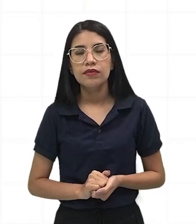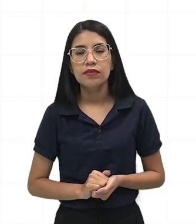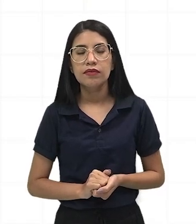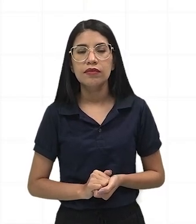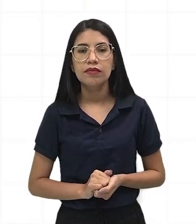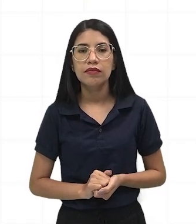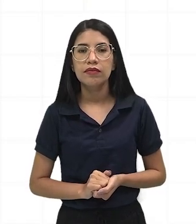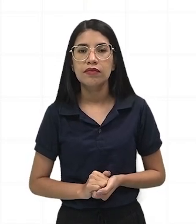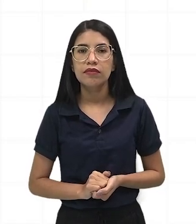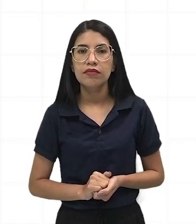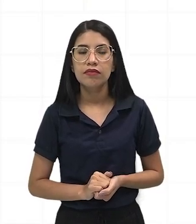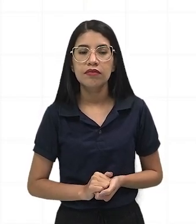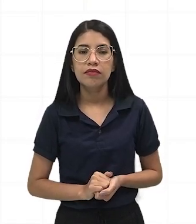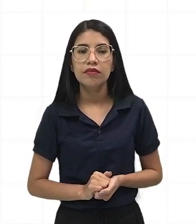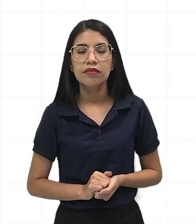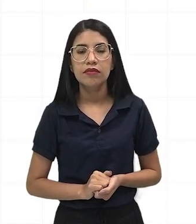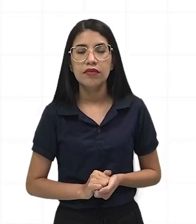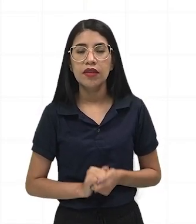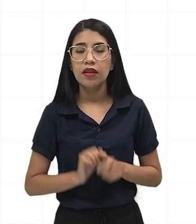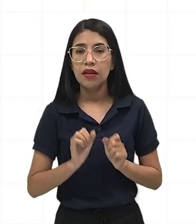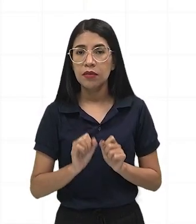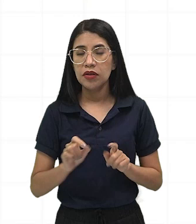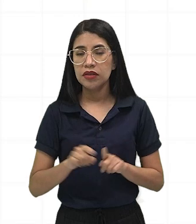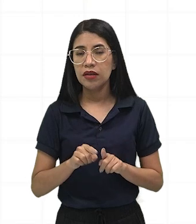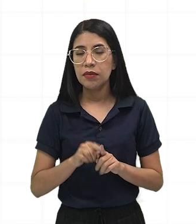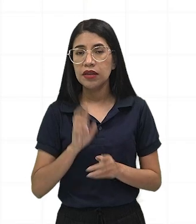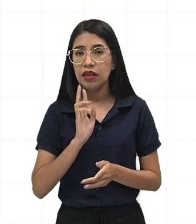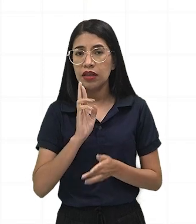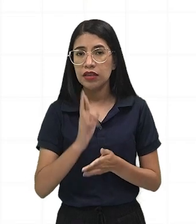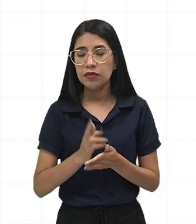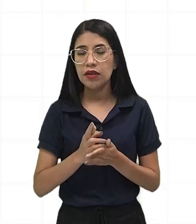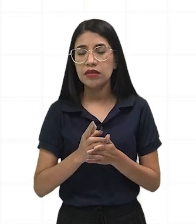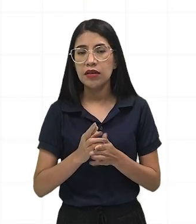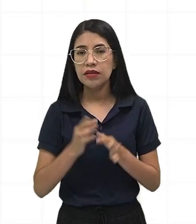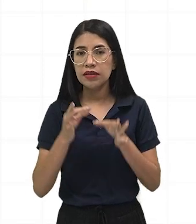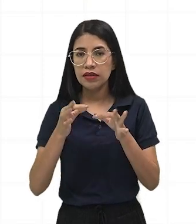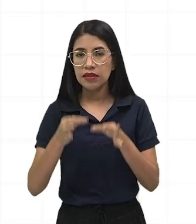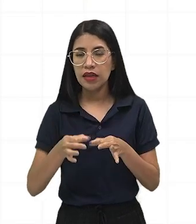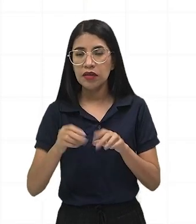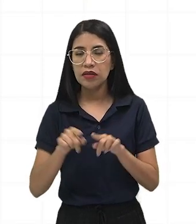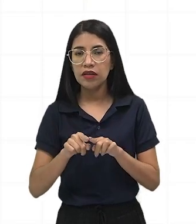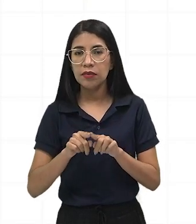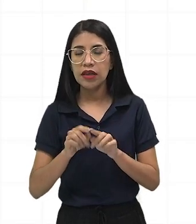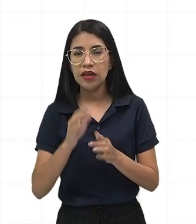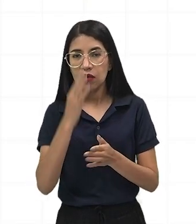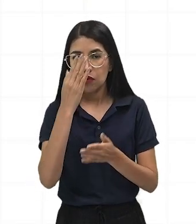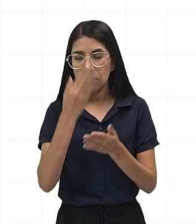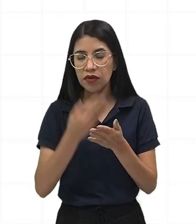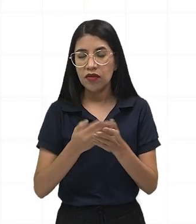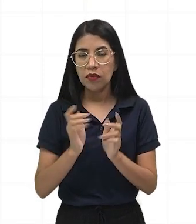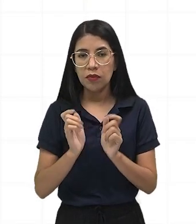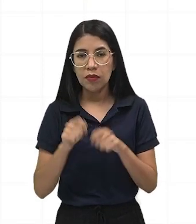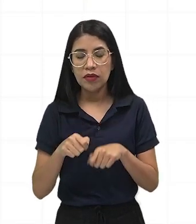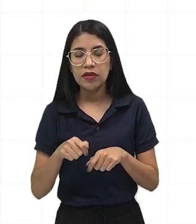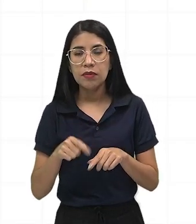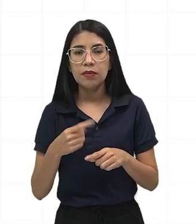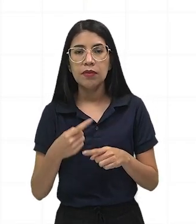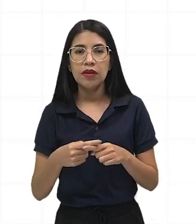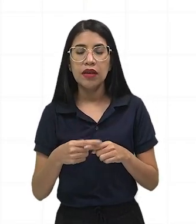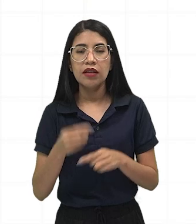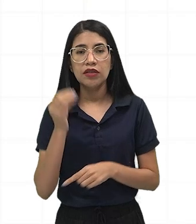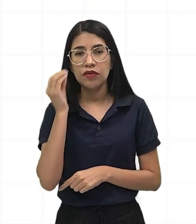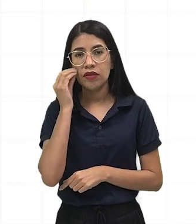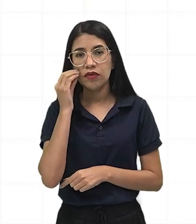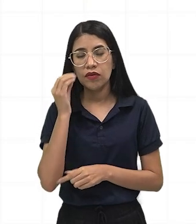E olha só que interessante, pode ainda proporcionar resultados precisos e confiáveis. Porque nós